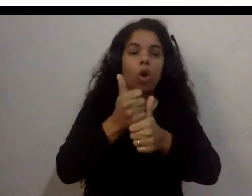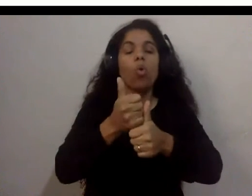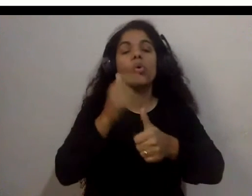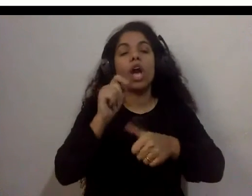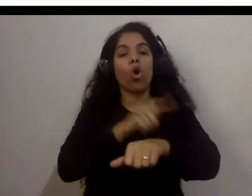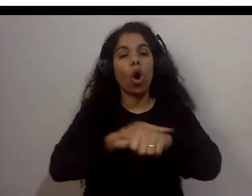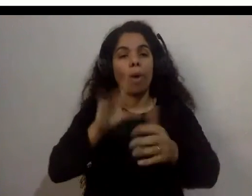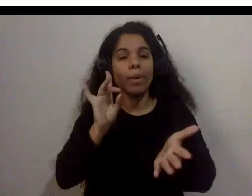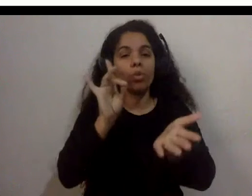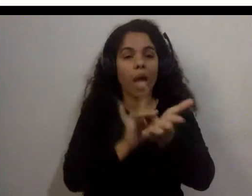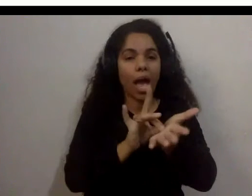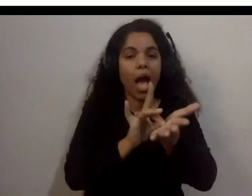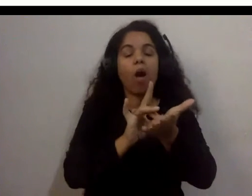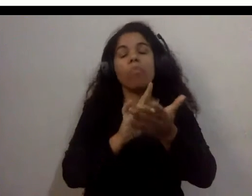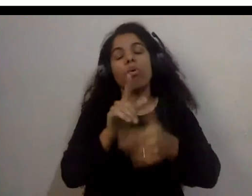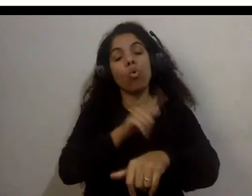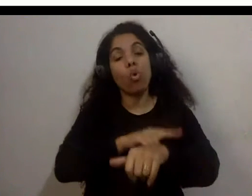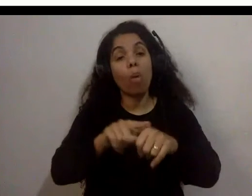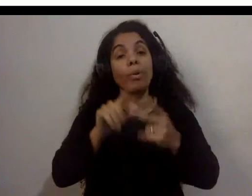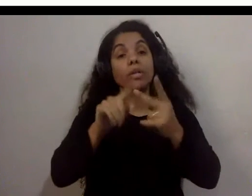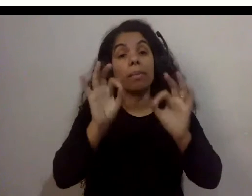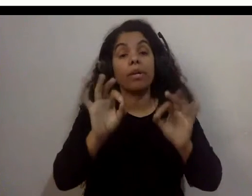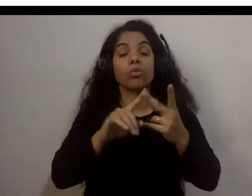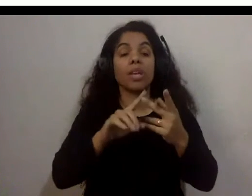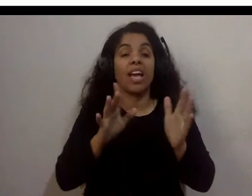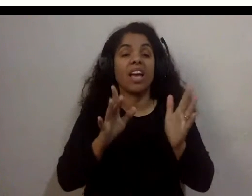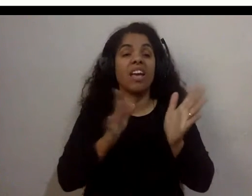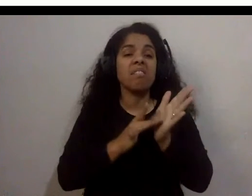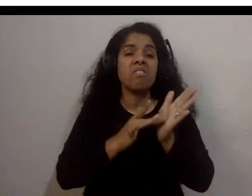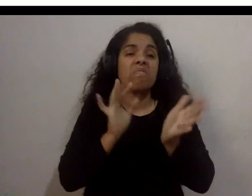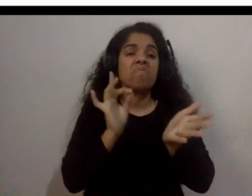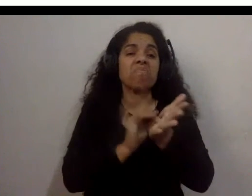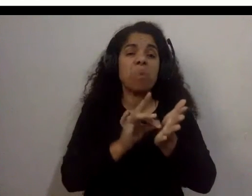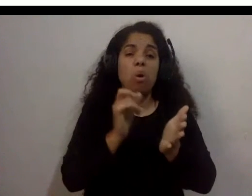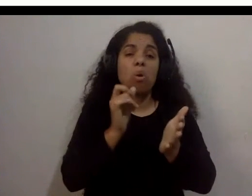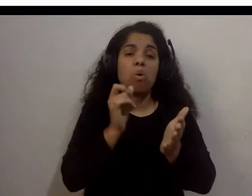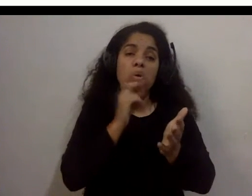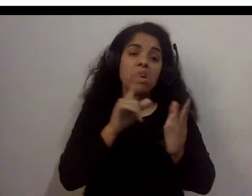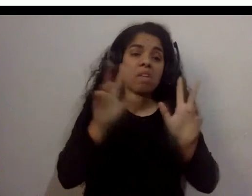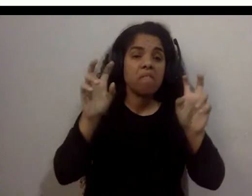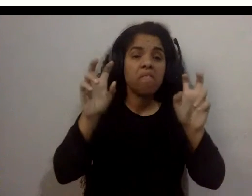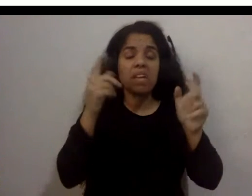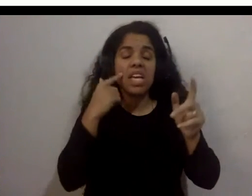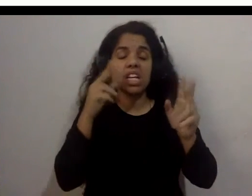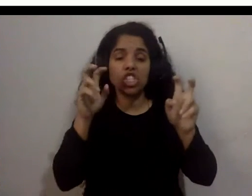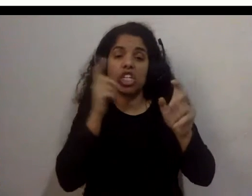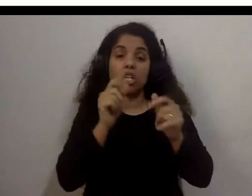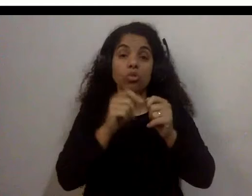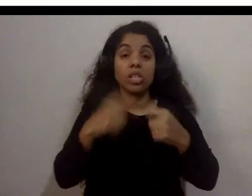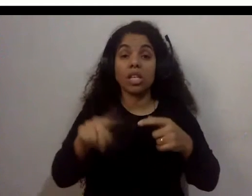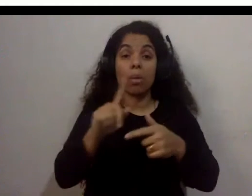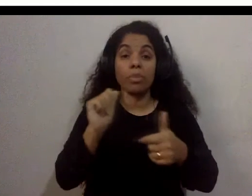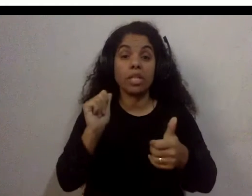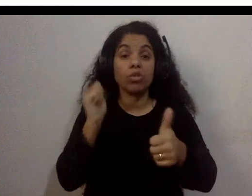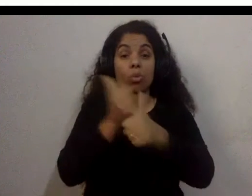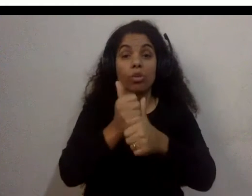comportamento real por um comportamento fictício no seu teste, você não precisa substituir esse comportamento real por um